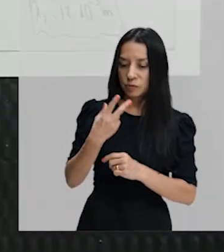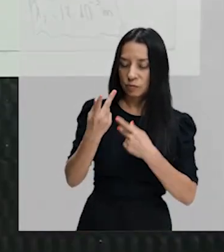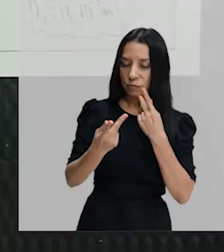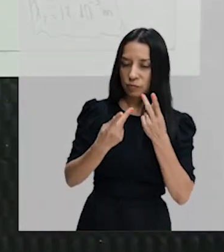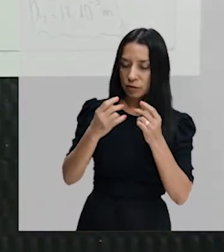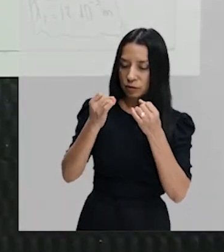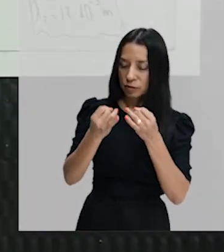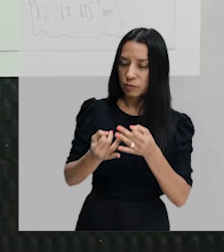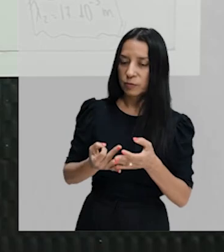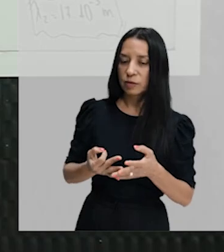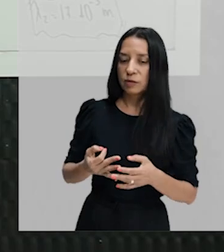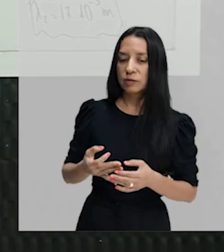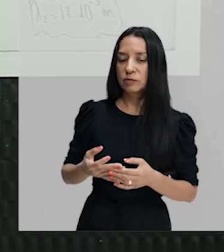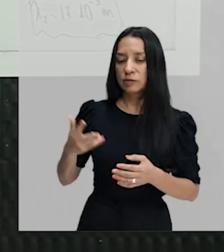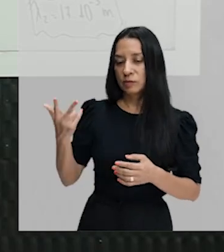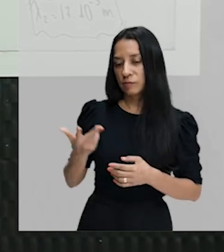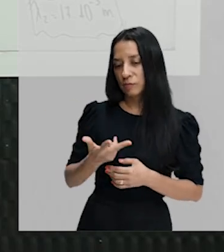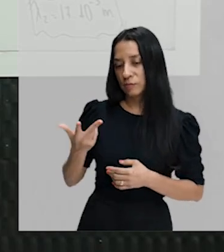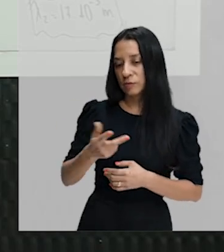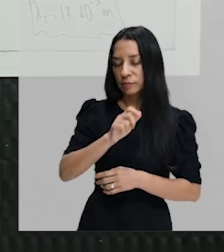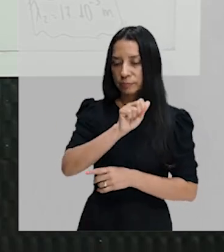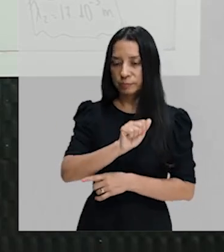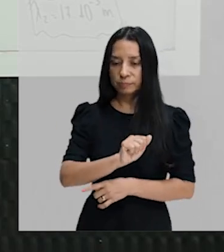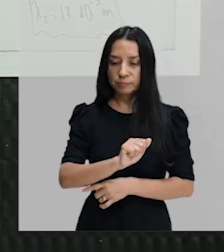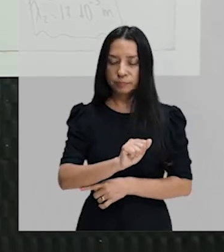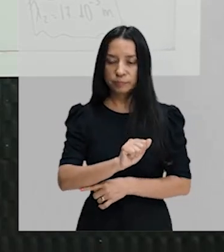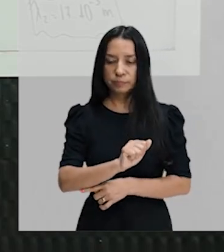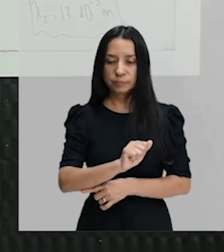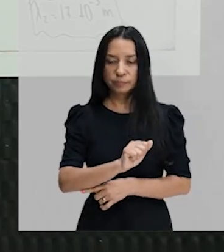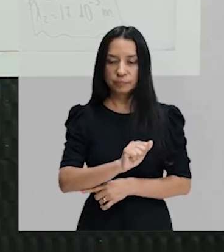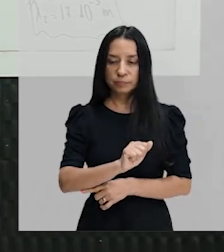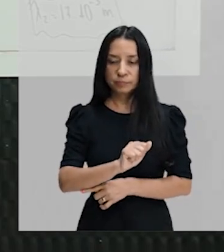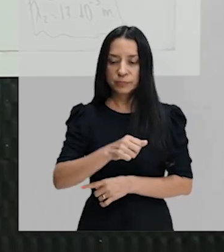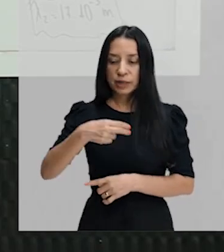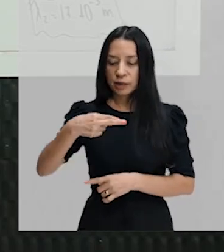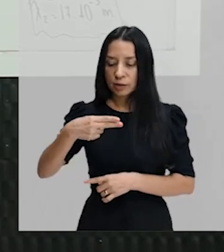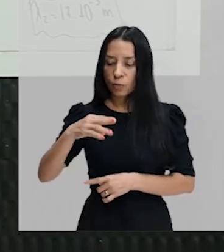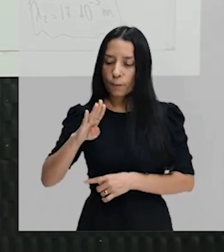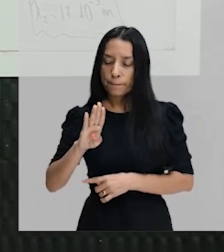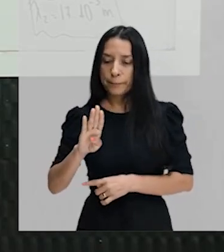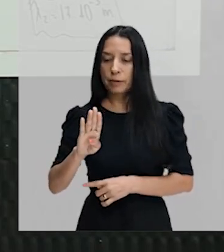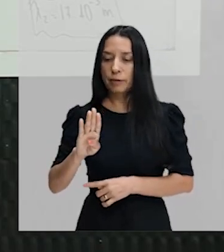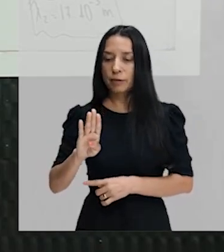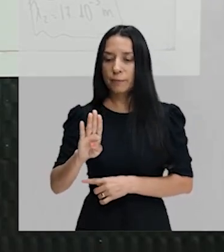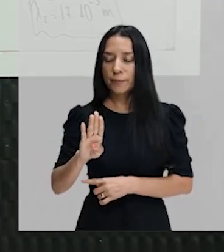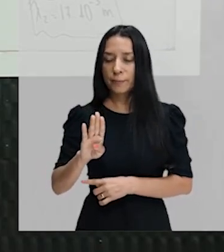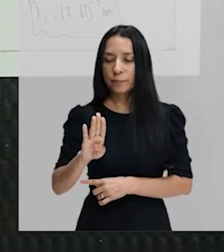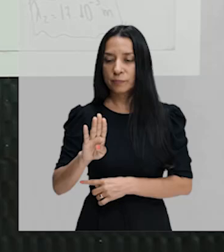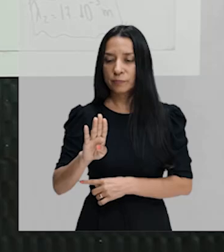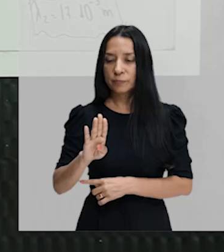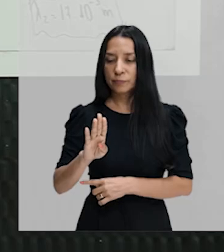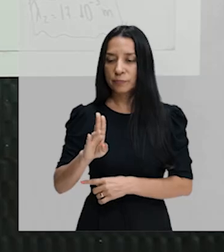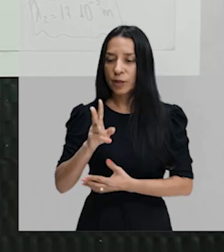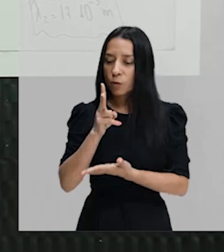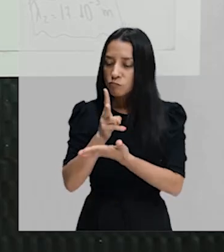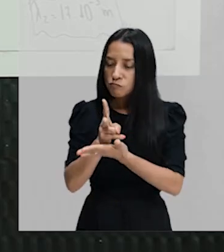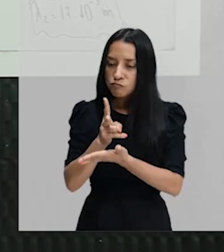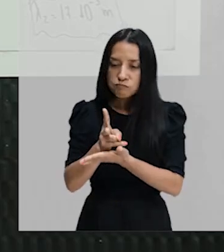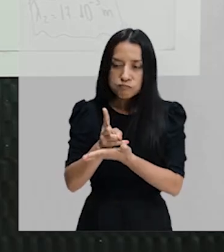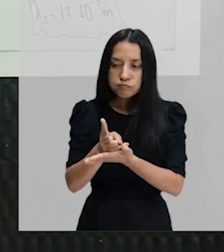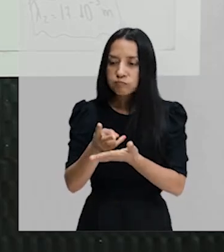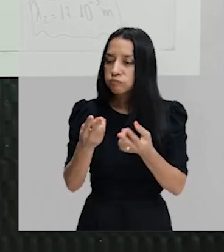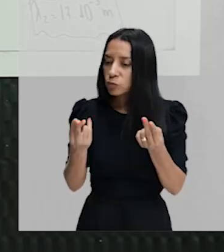que a velocidade a é igual a B né e elas vão continuar desse